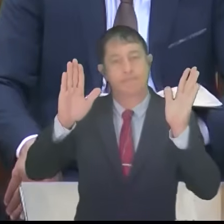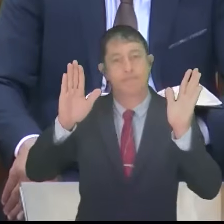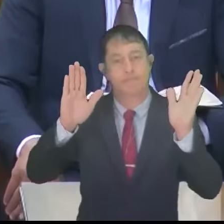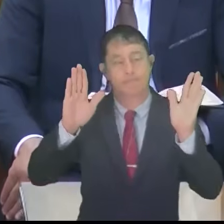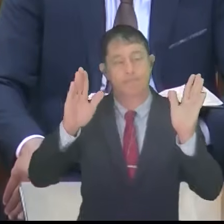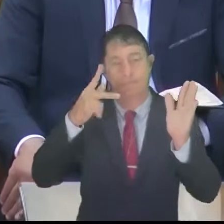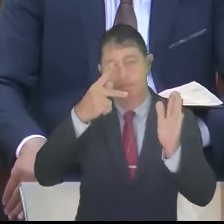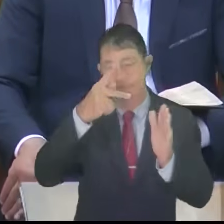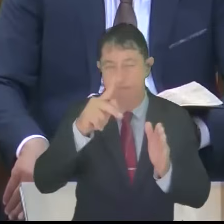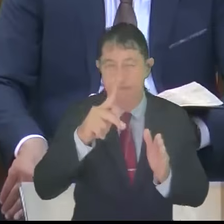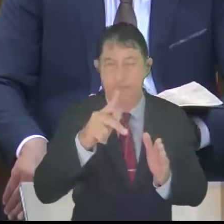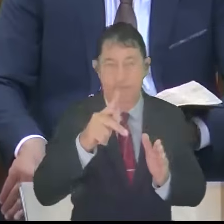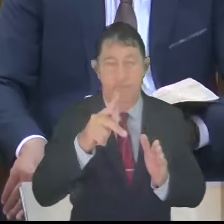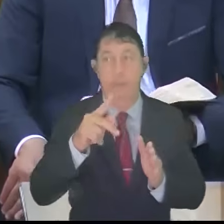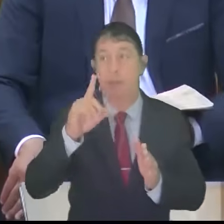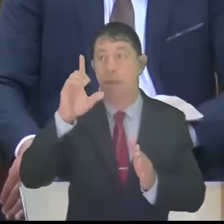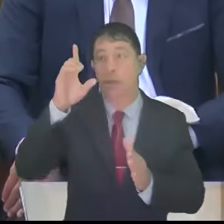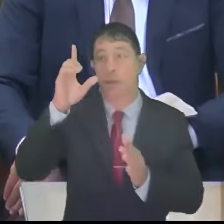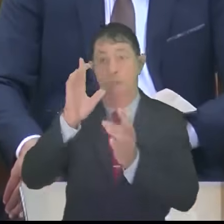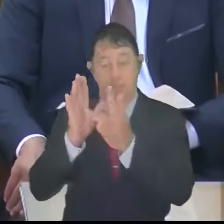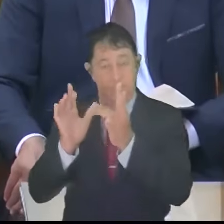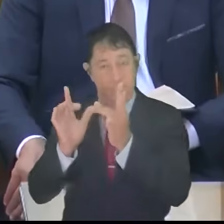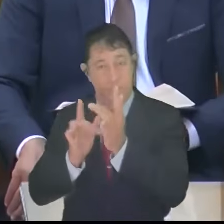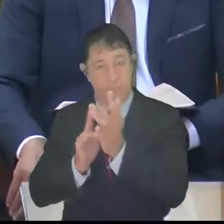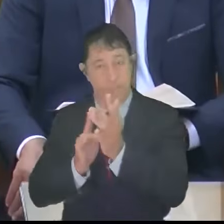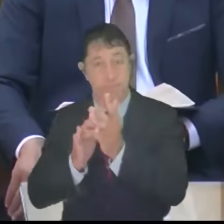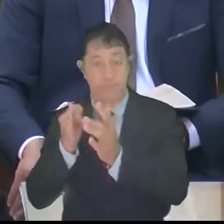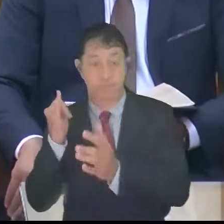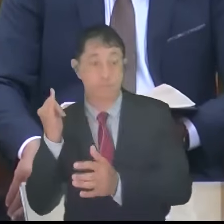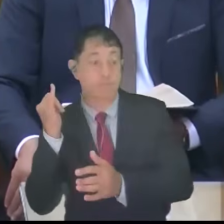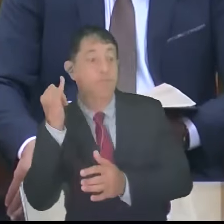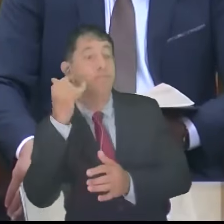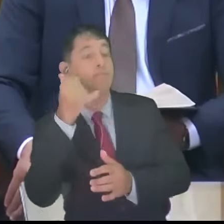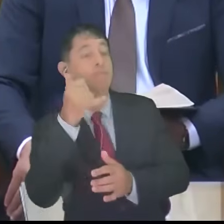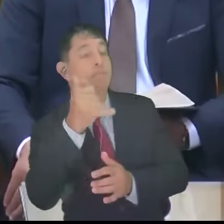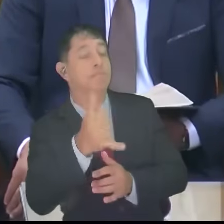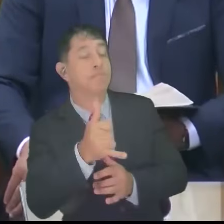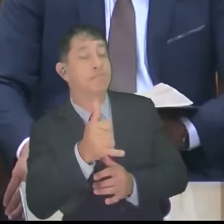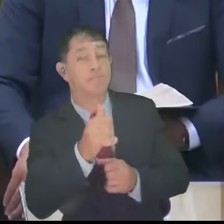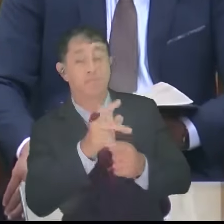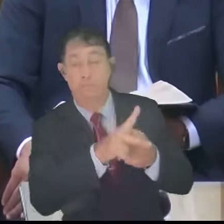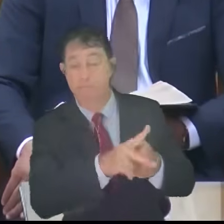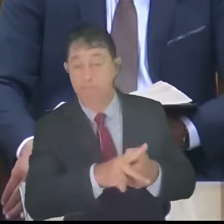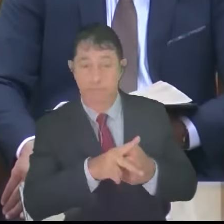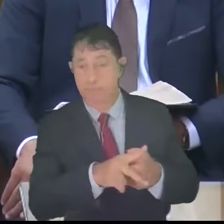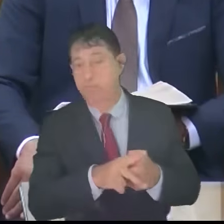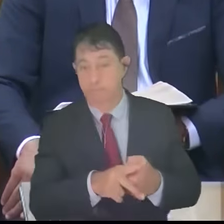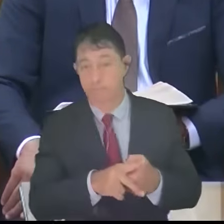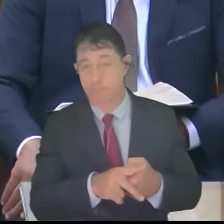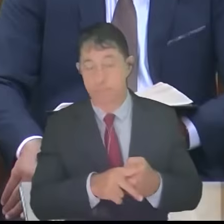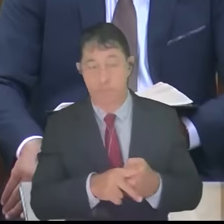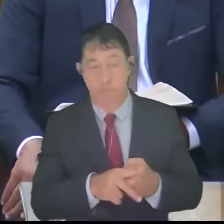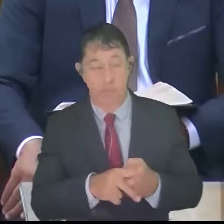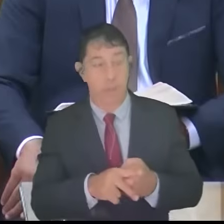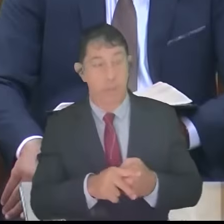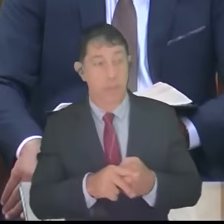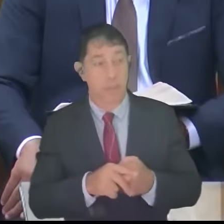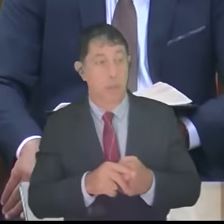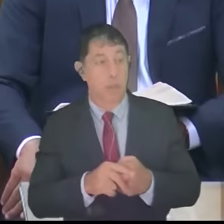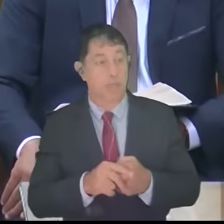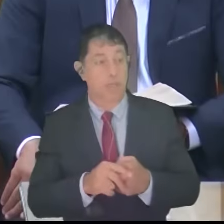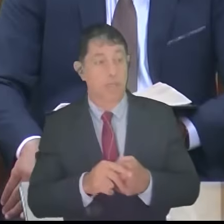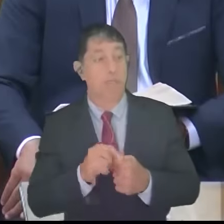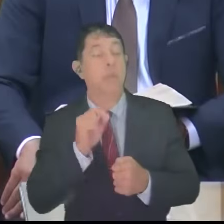Pedro, não foi a carne nem o sangue quem te revelou, mas meu Pai que está no